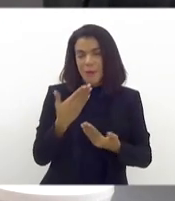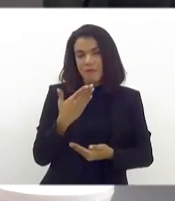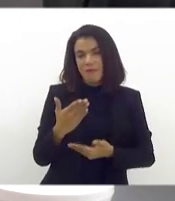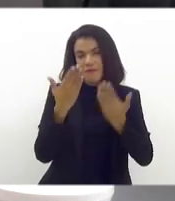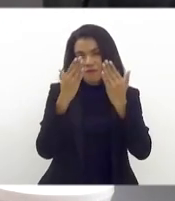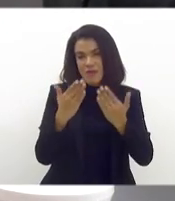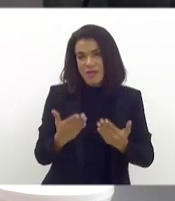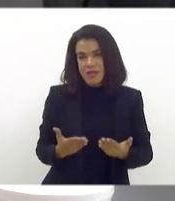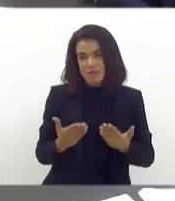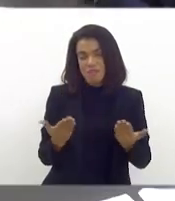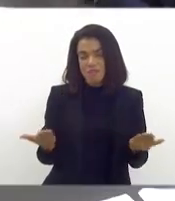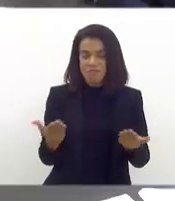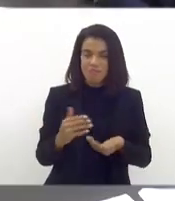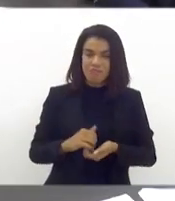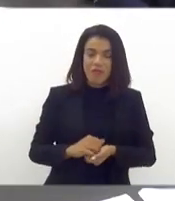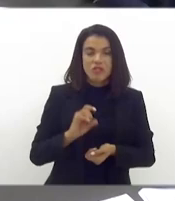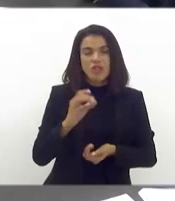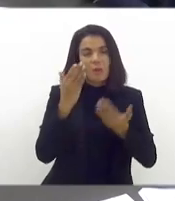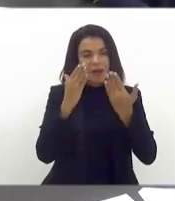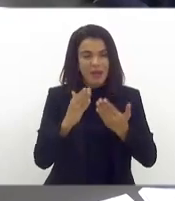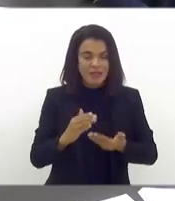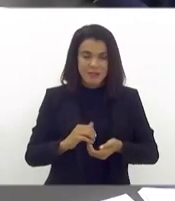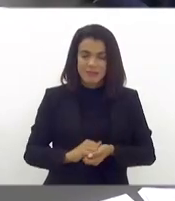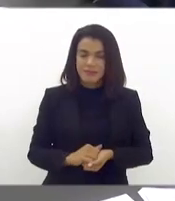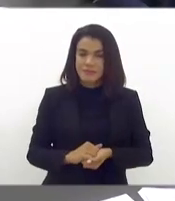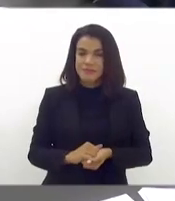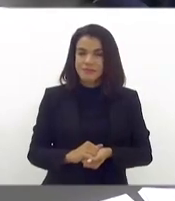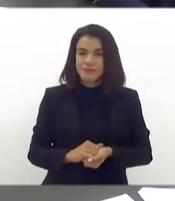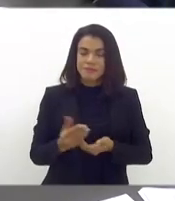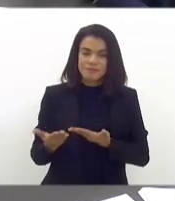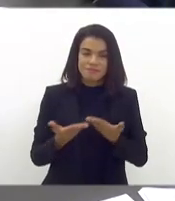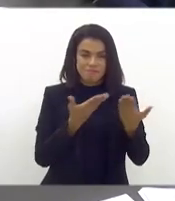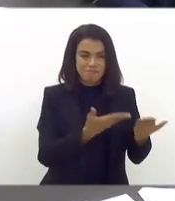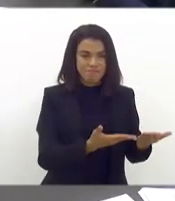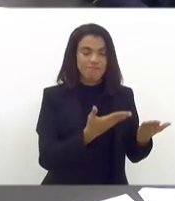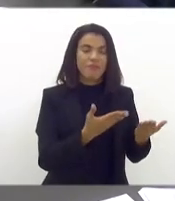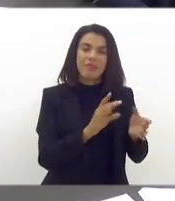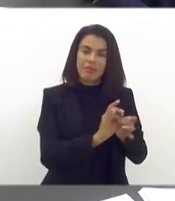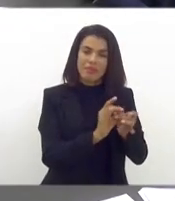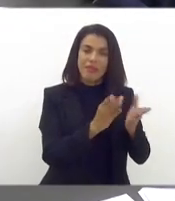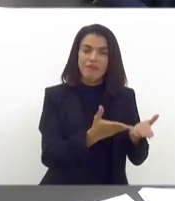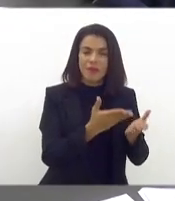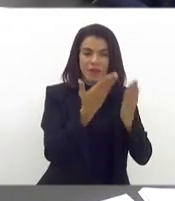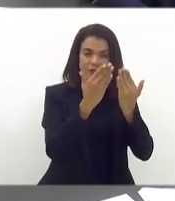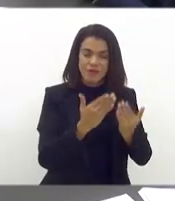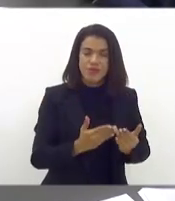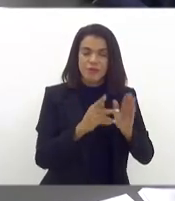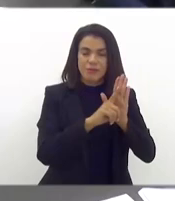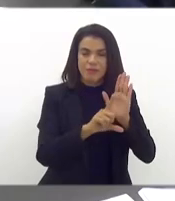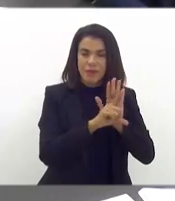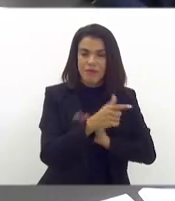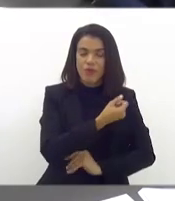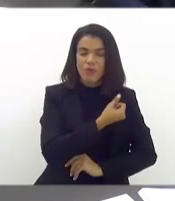somente por uma sessão. Perfeito. Só para analisar essa hipótese. Projeto com vista deferido ao deputado Luiz Paulo, 25